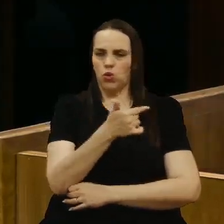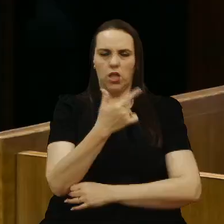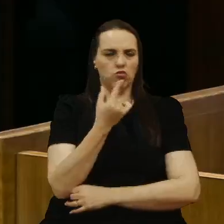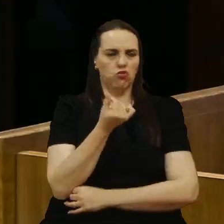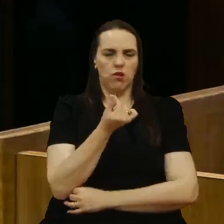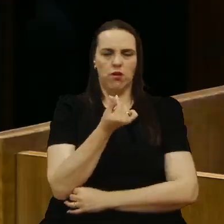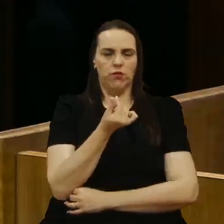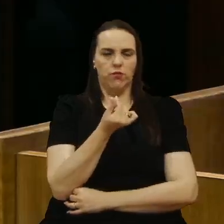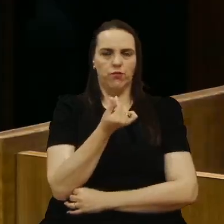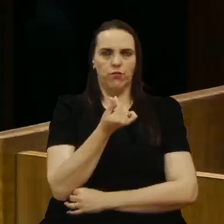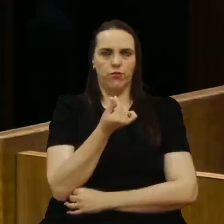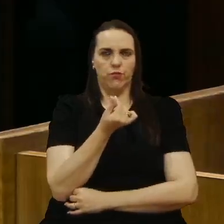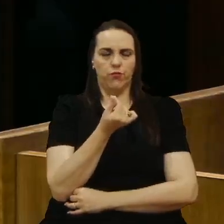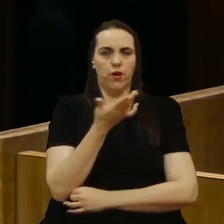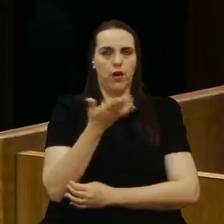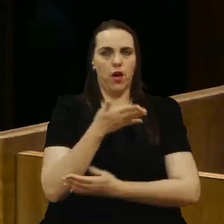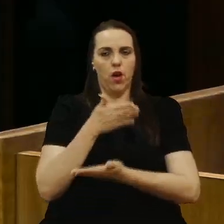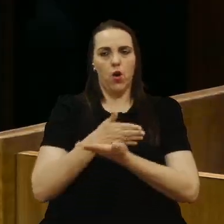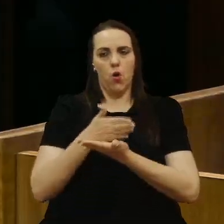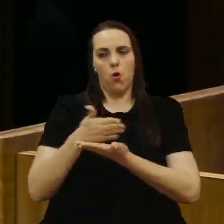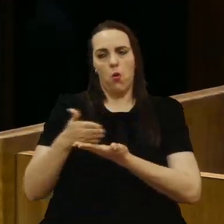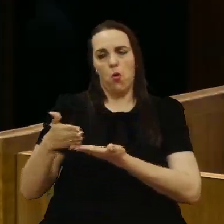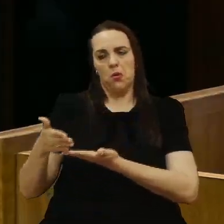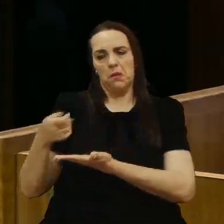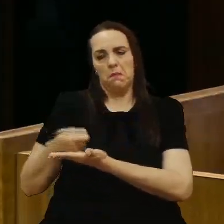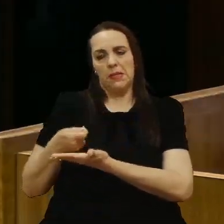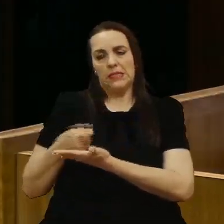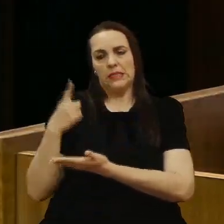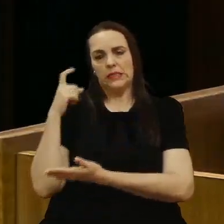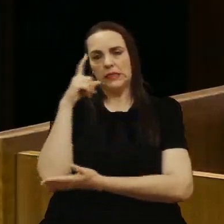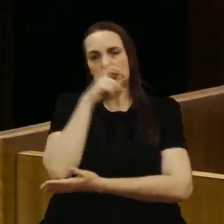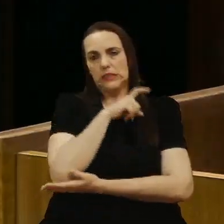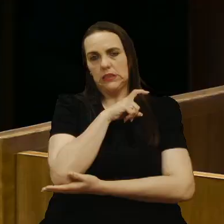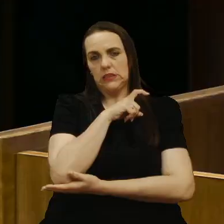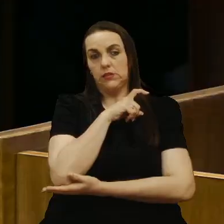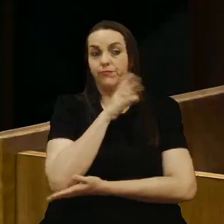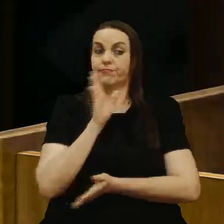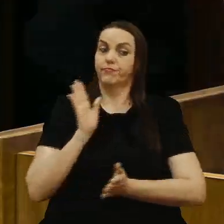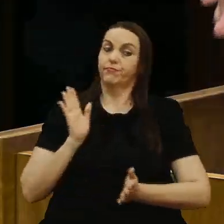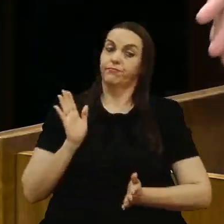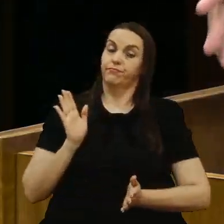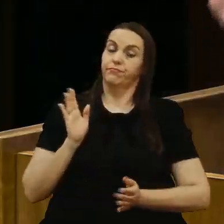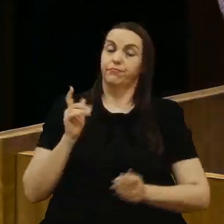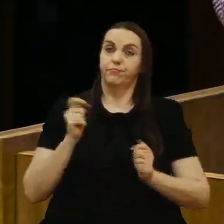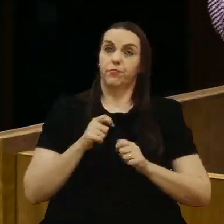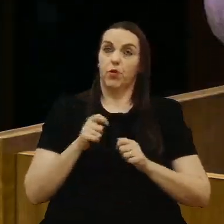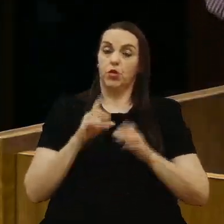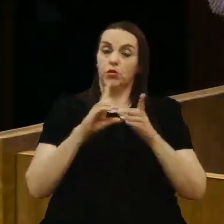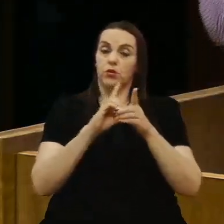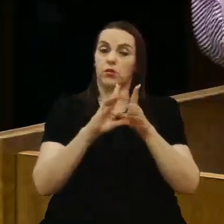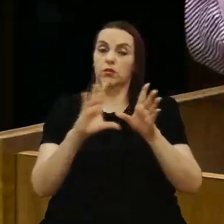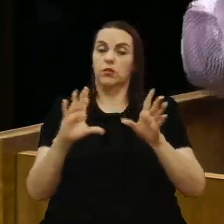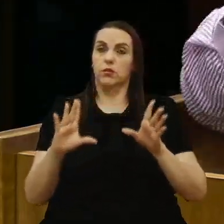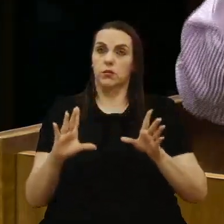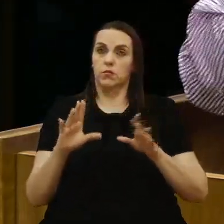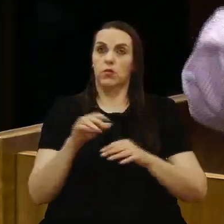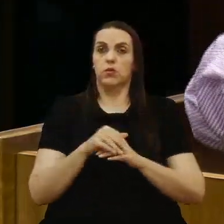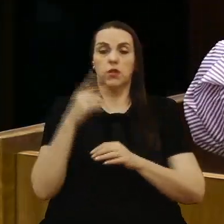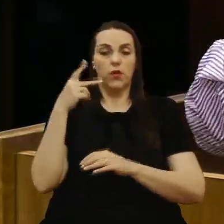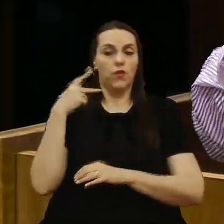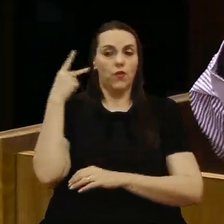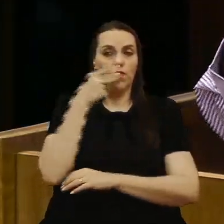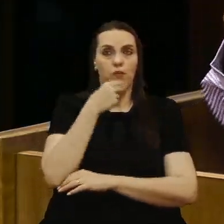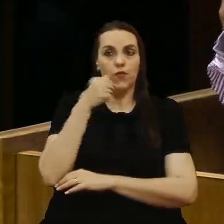as contas estão numa situação muito ruim, abre precedente para, na democracia, os vereadores